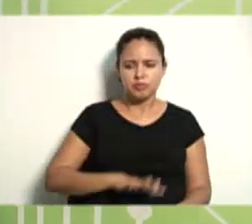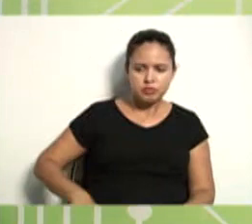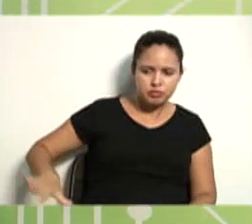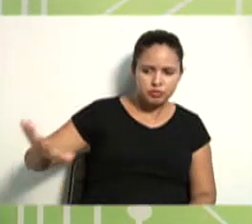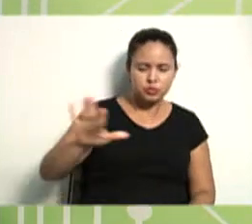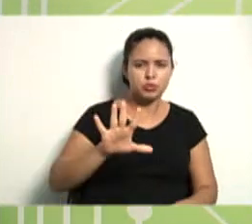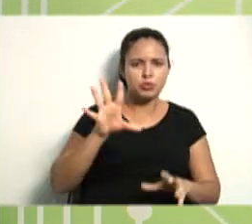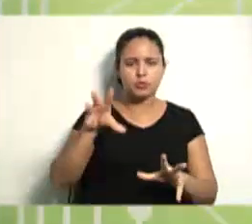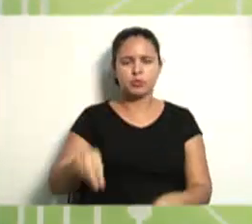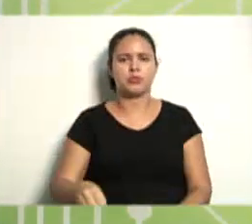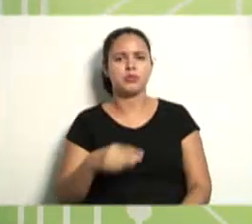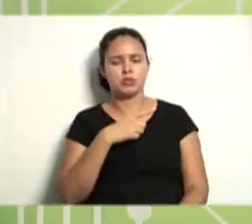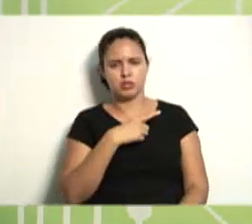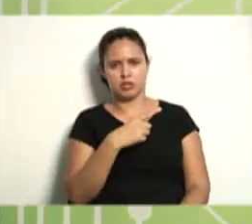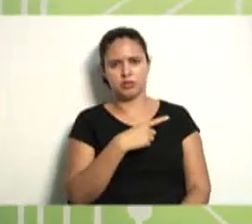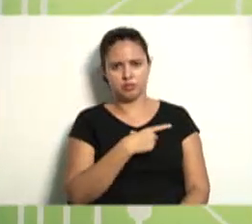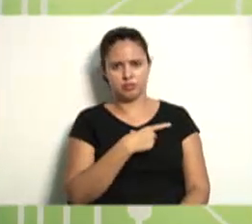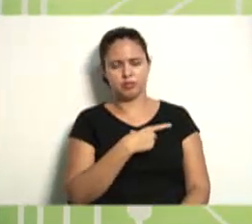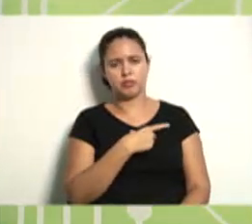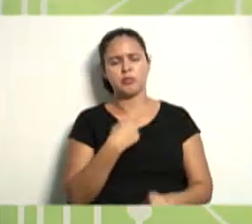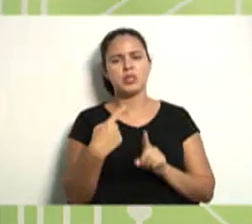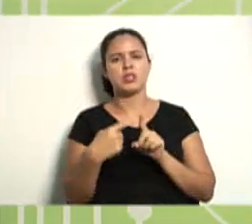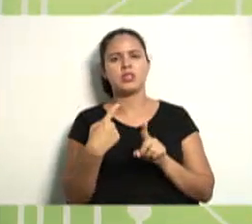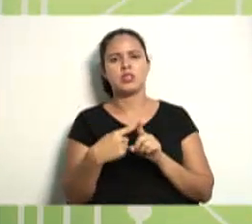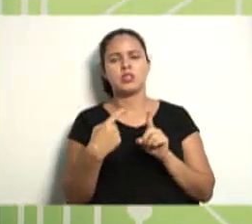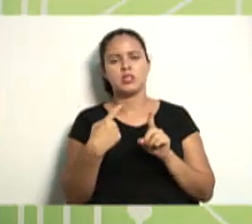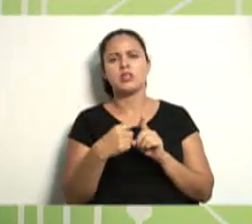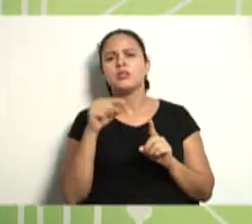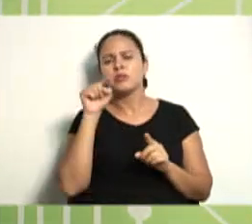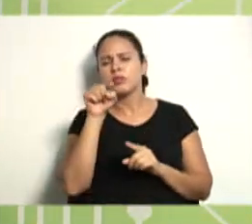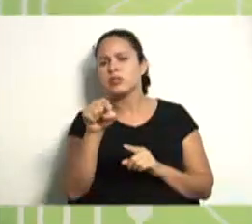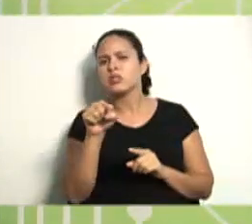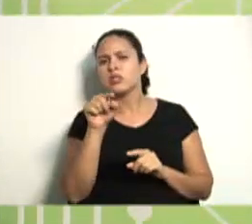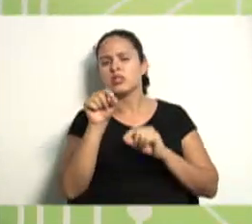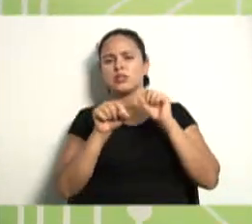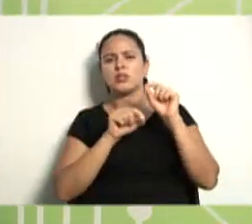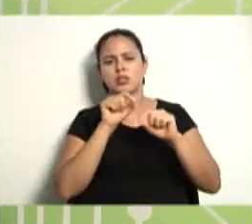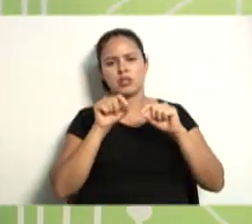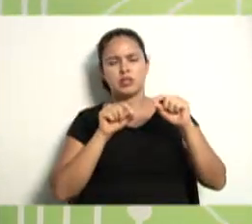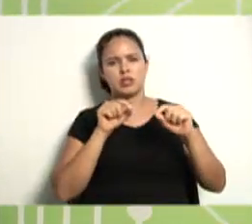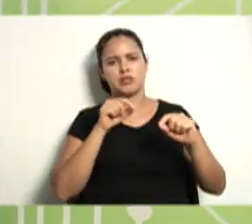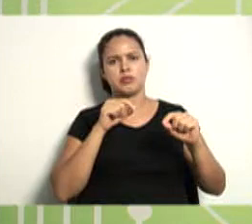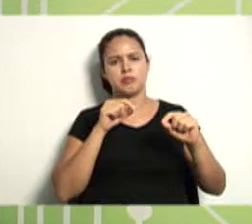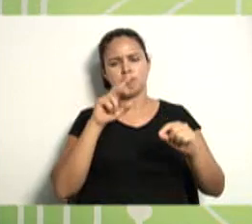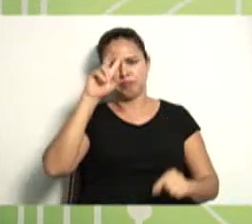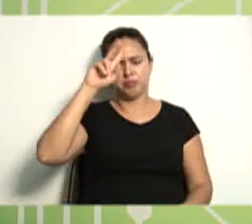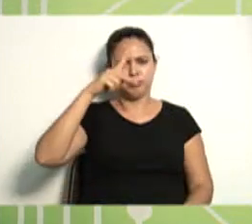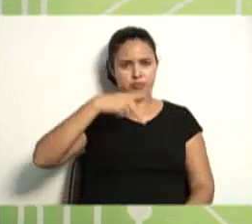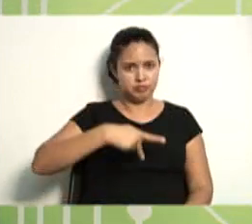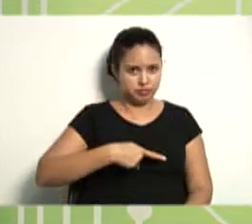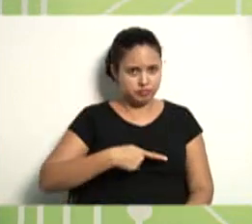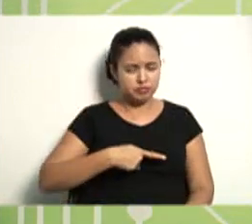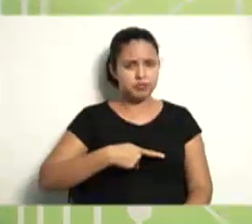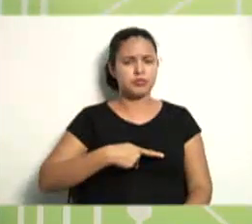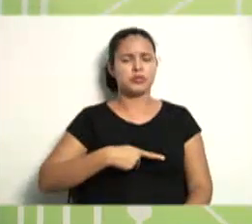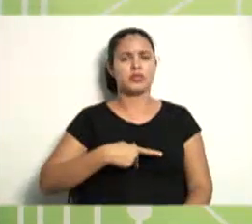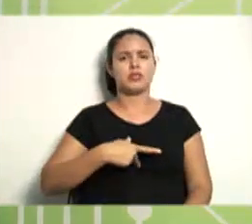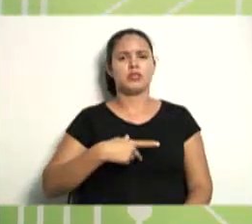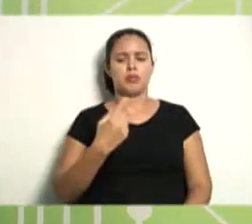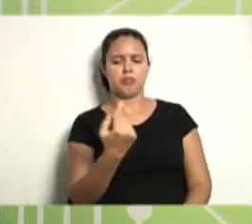as coisas. Por quê? Porque mesmo que você, de forma individual, de